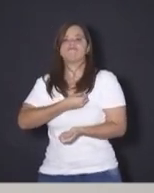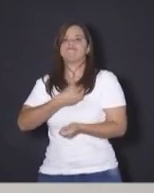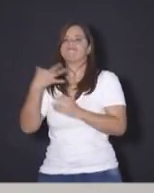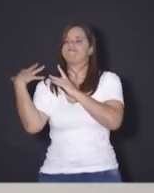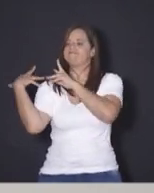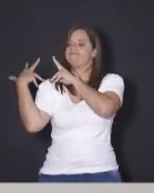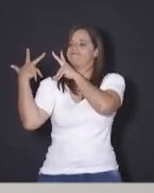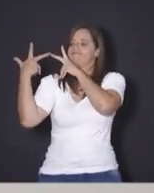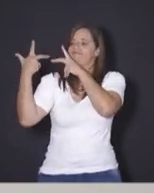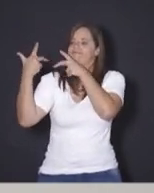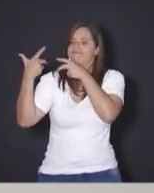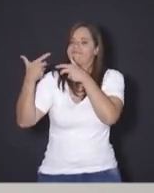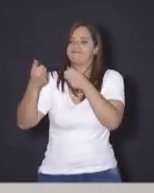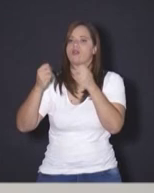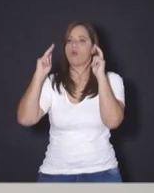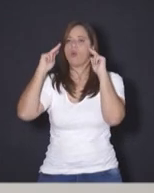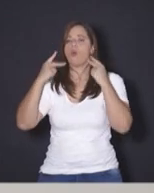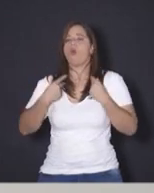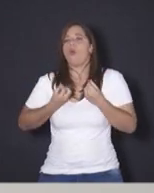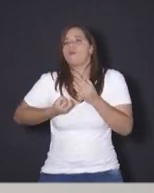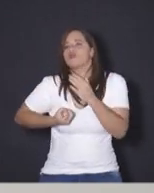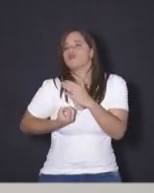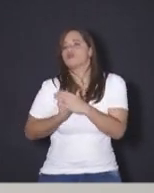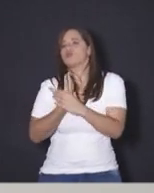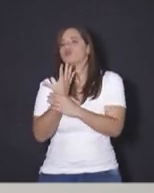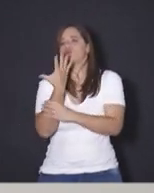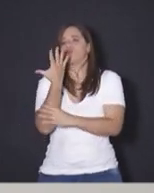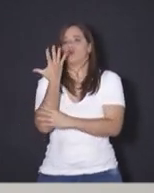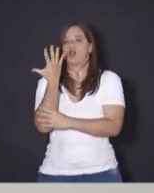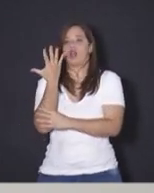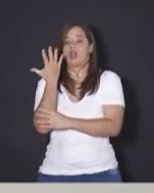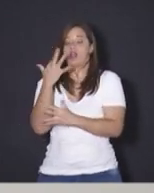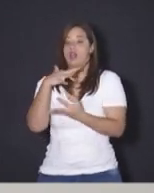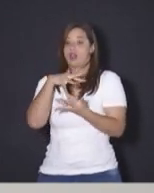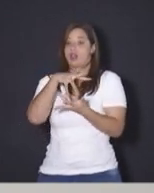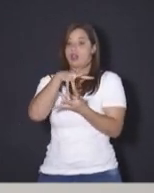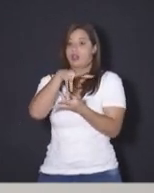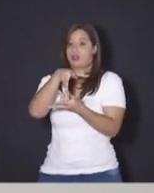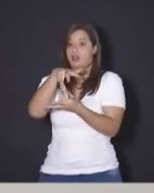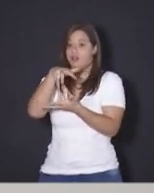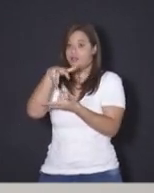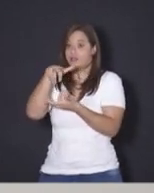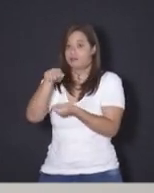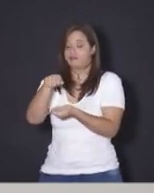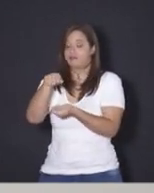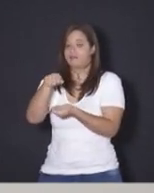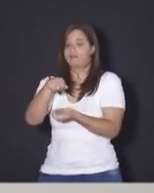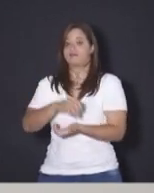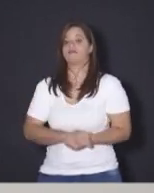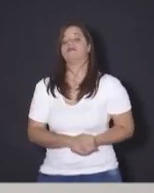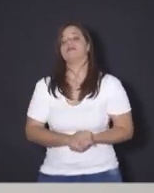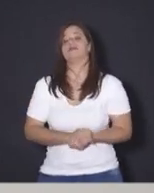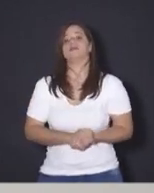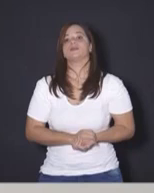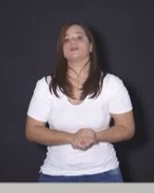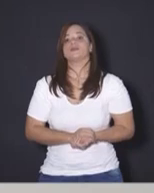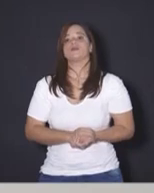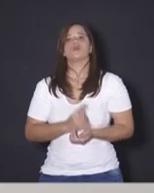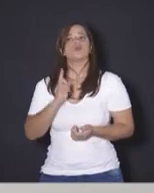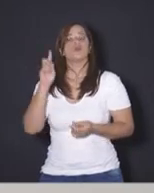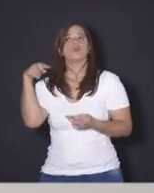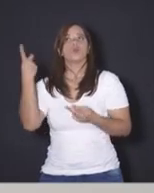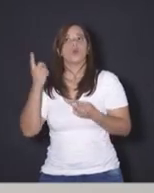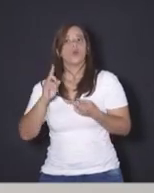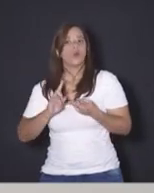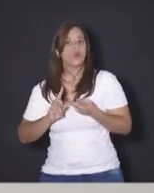humanidade surgiu na planeta terra o outro